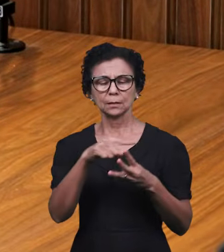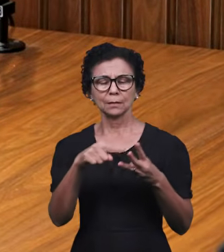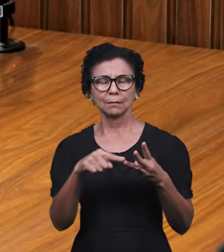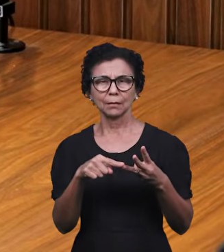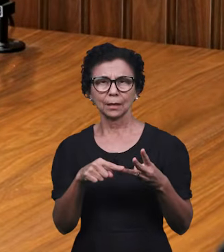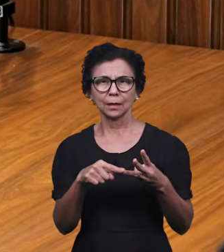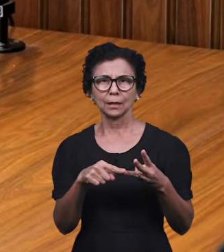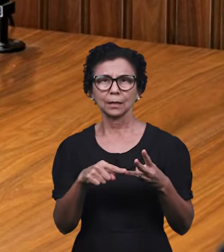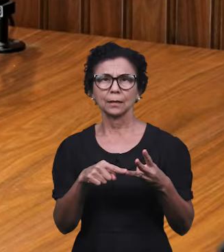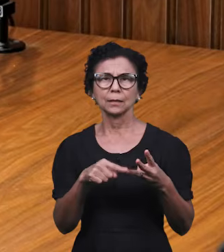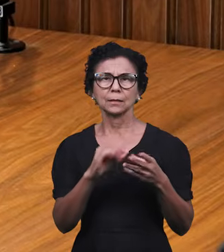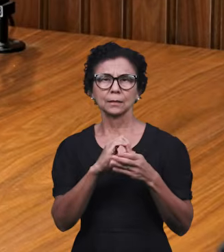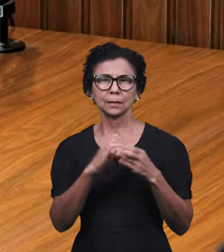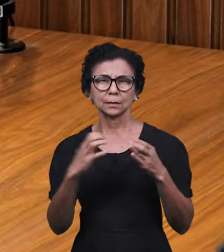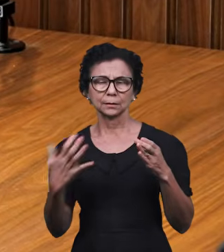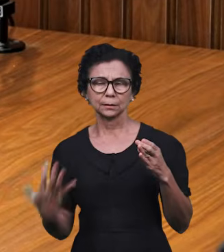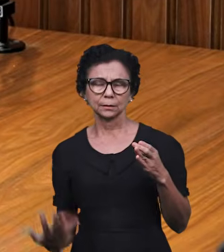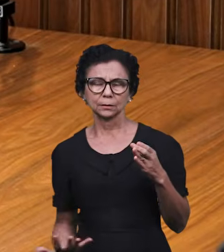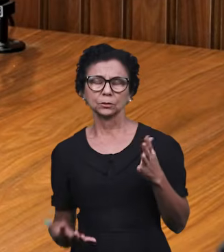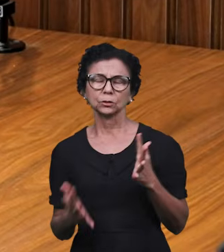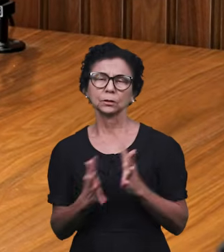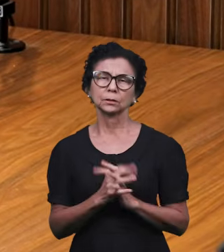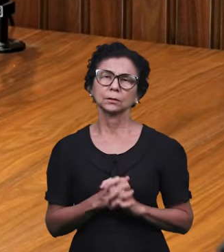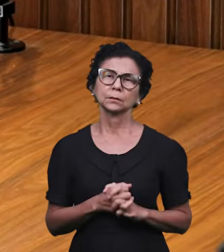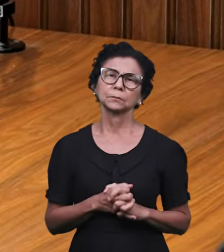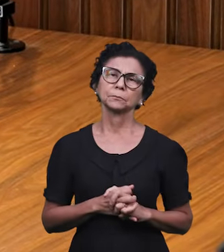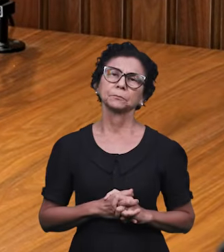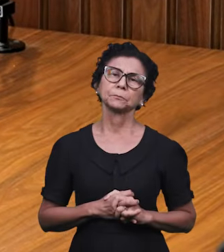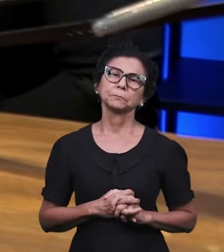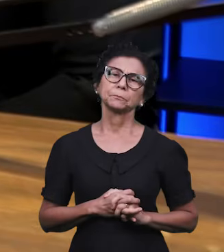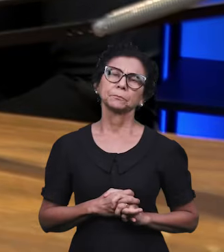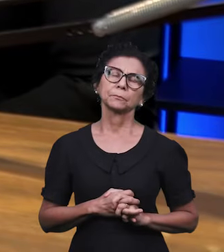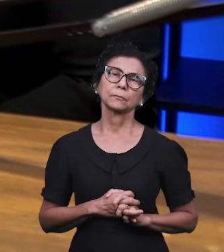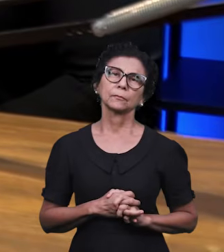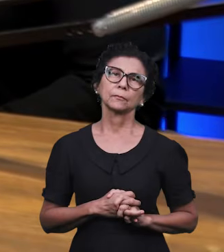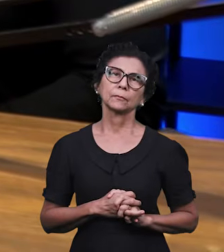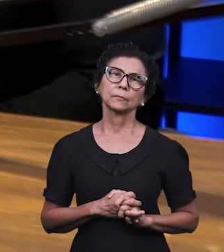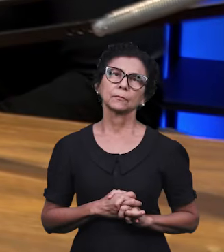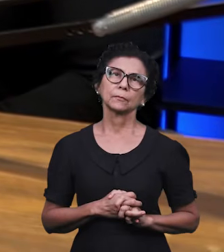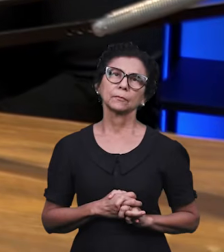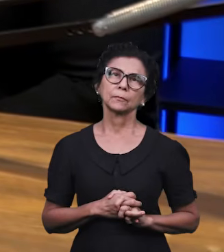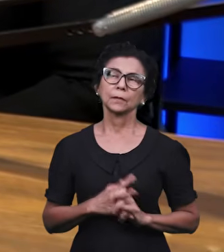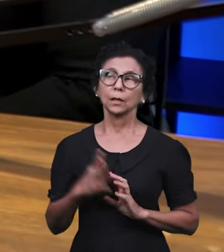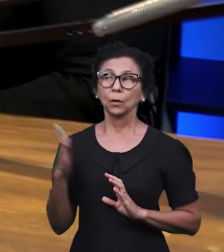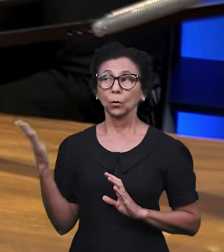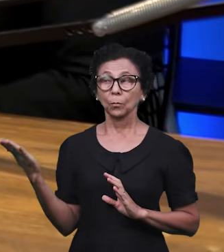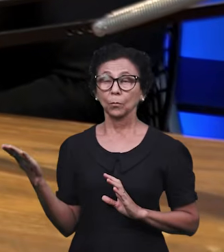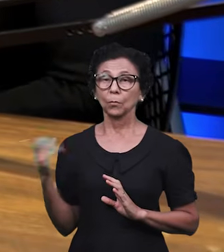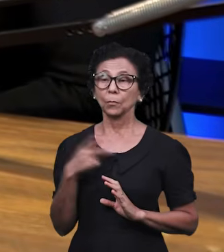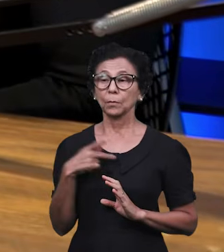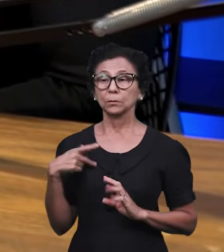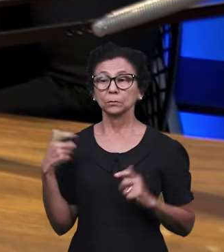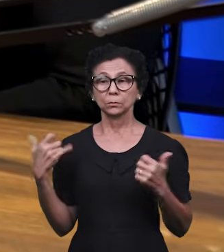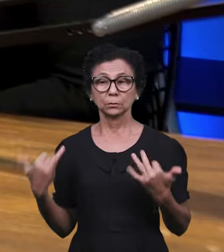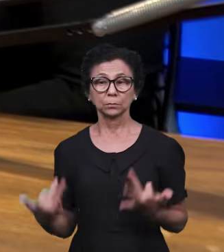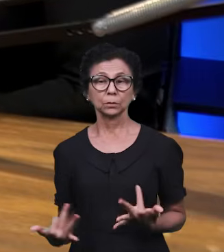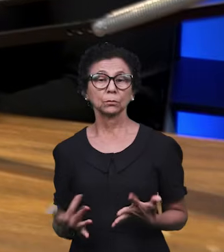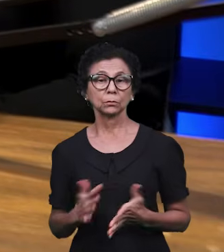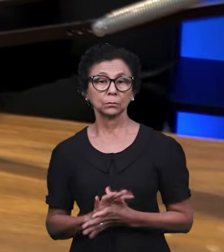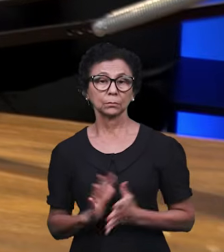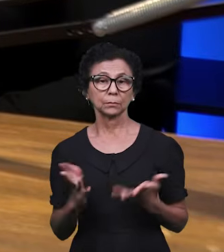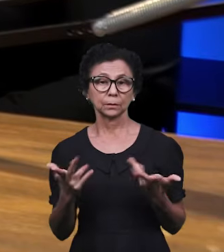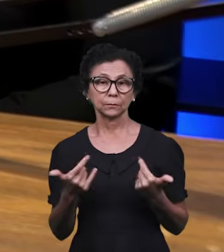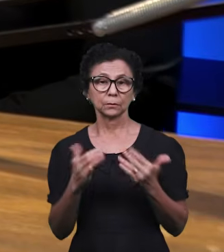o ministério do Senhor e a sua morte. Amém. Como o pastor Vitor falou, né? É maravilhoso quando a gente